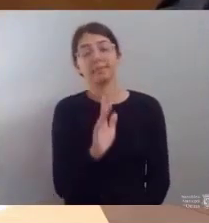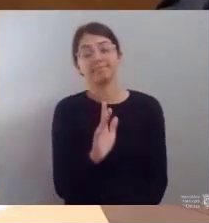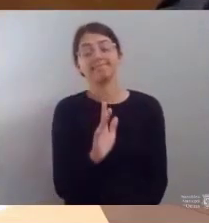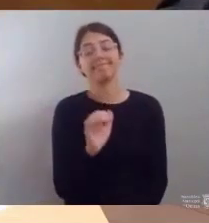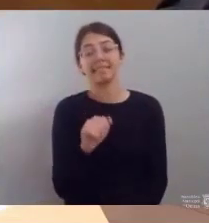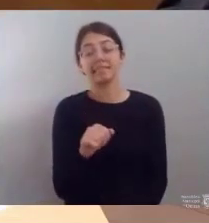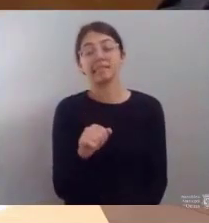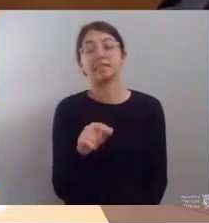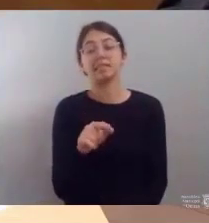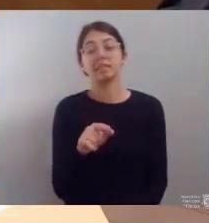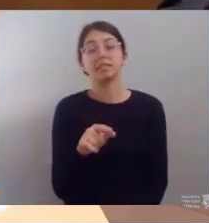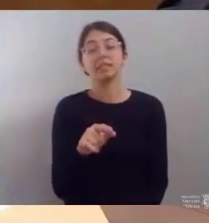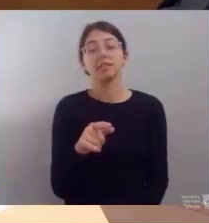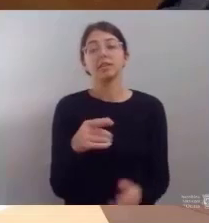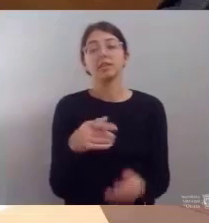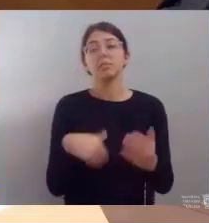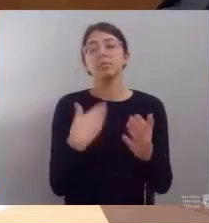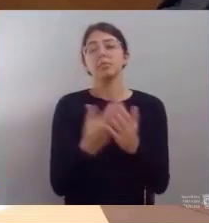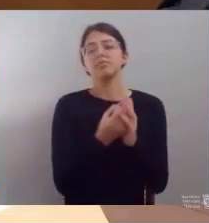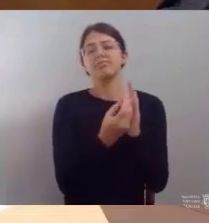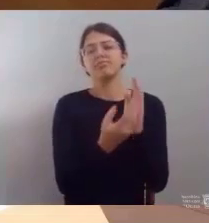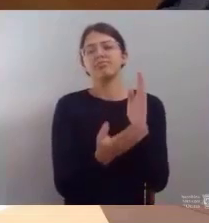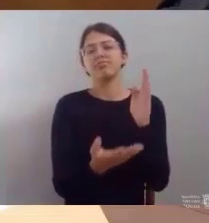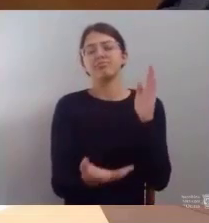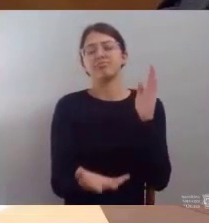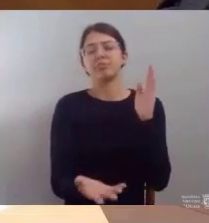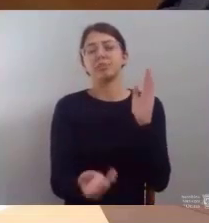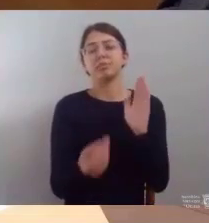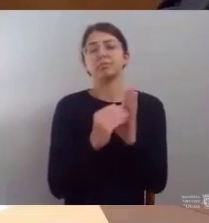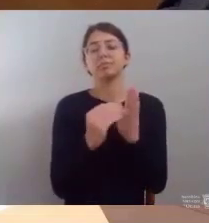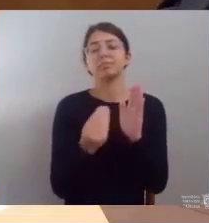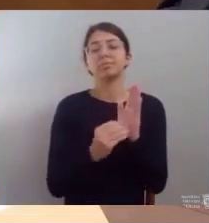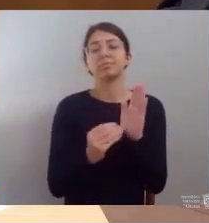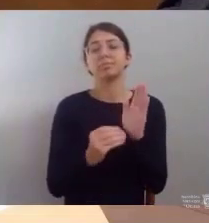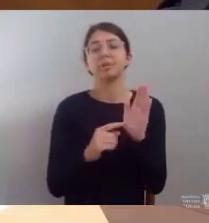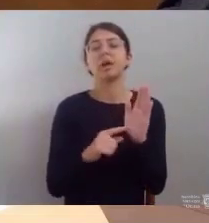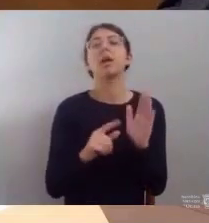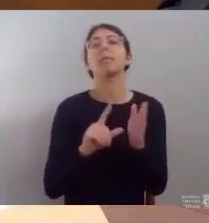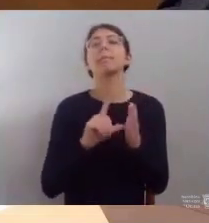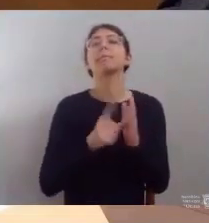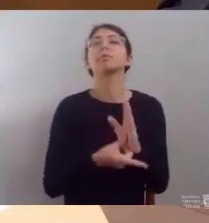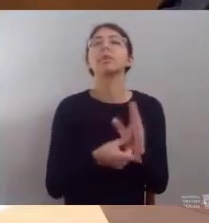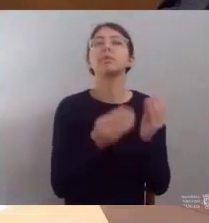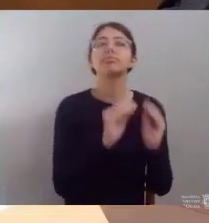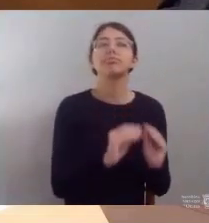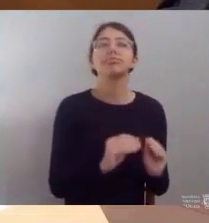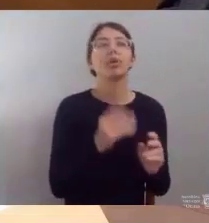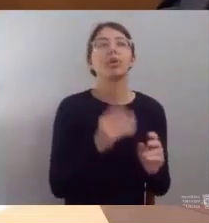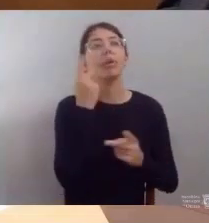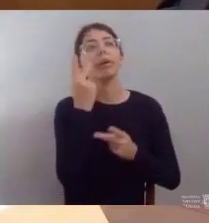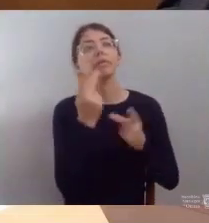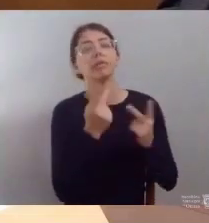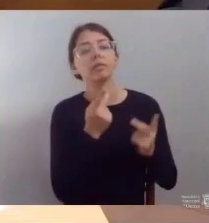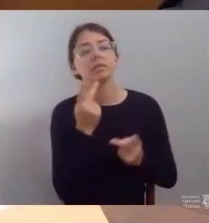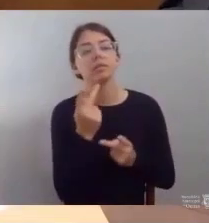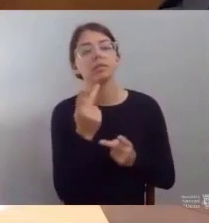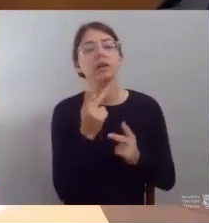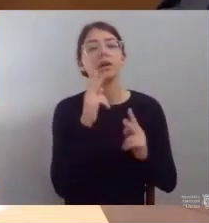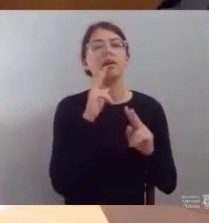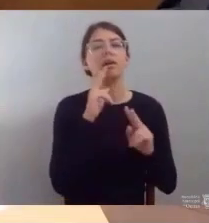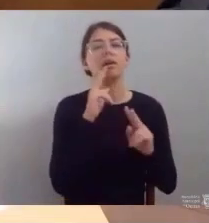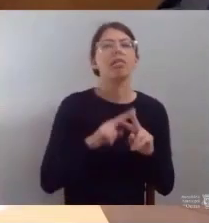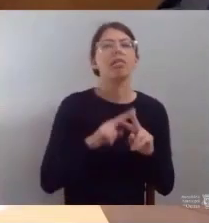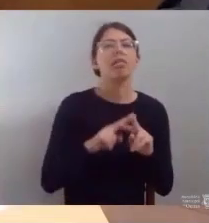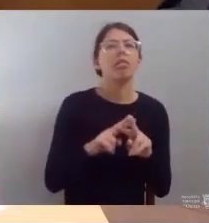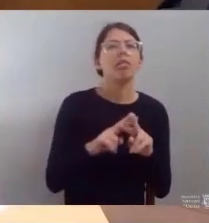destas propostas surjam quase sempre como estando em projeto, em análise, em avaliação e tantas outras